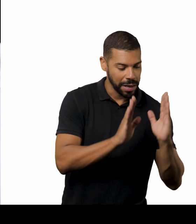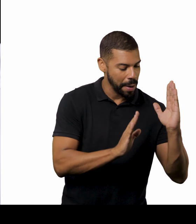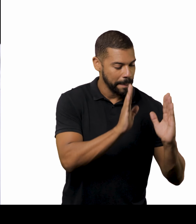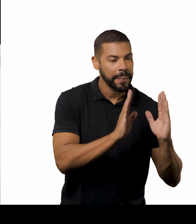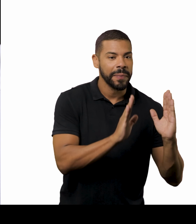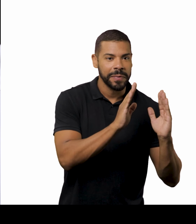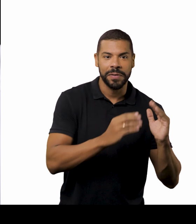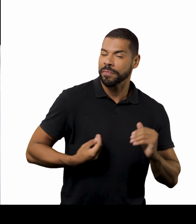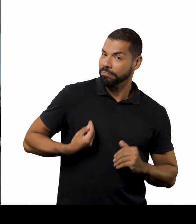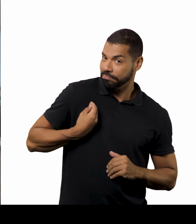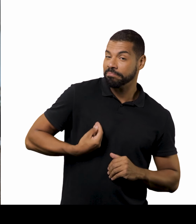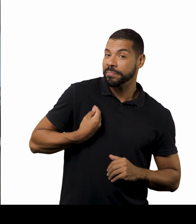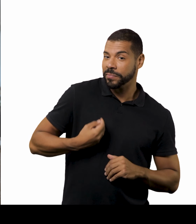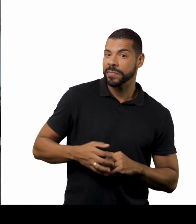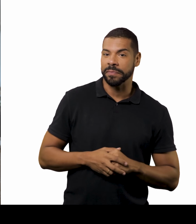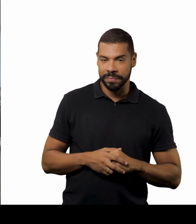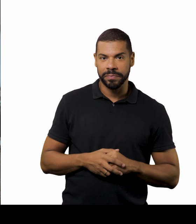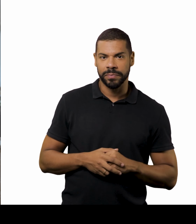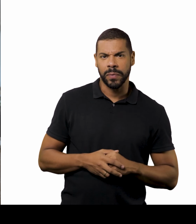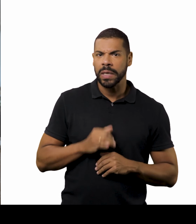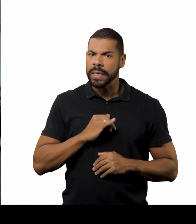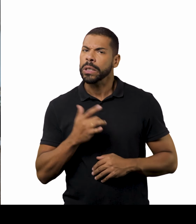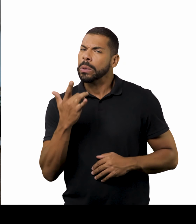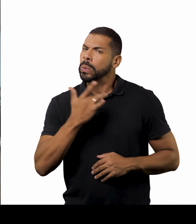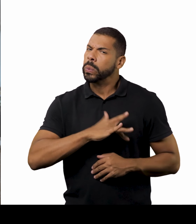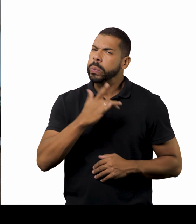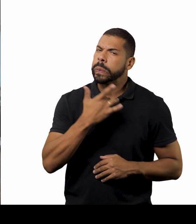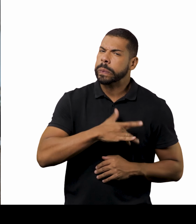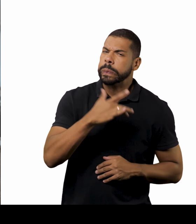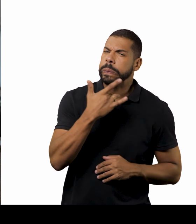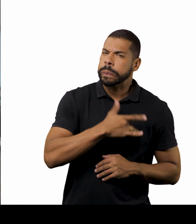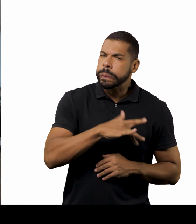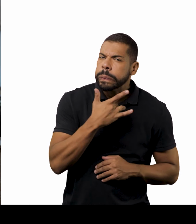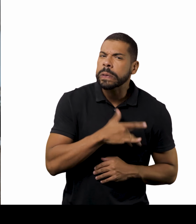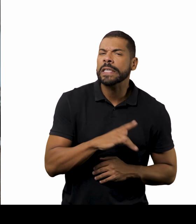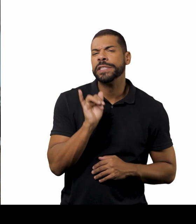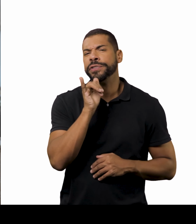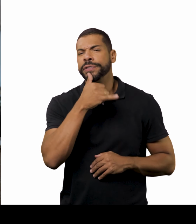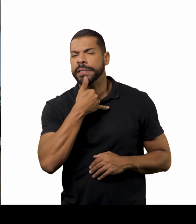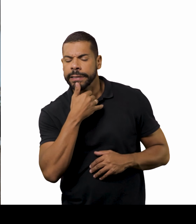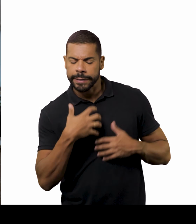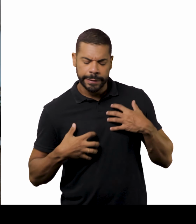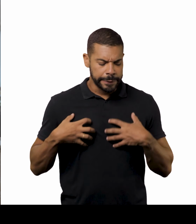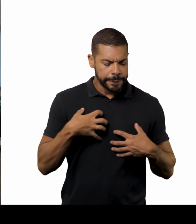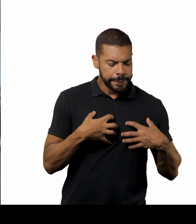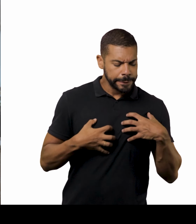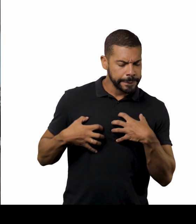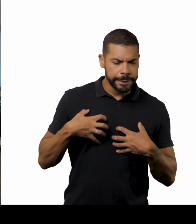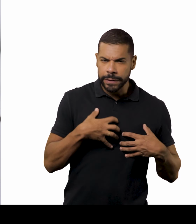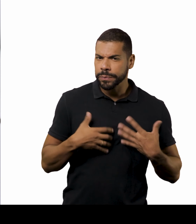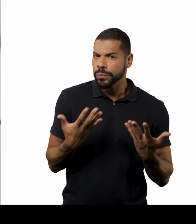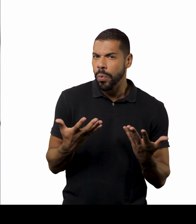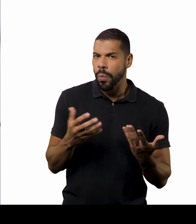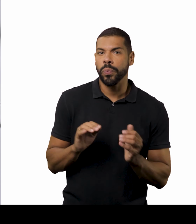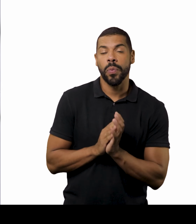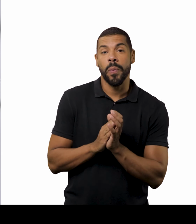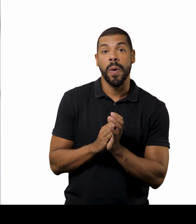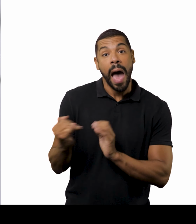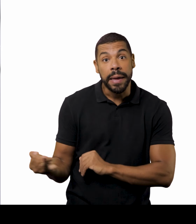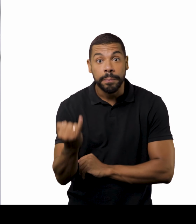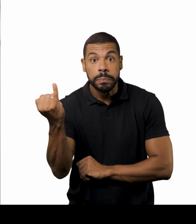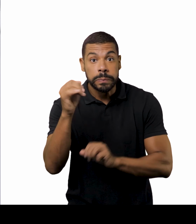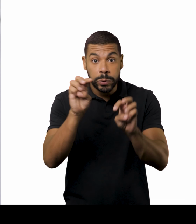mais dessa época que a gente estava vivendo mesmo, né? De dor, de tristezas. Eu questionei,